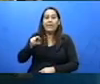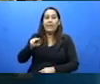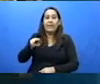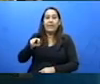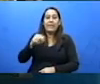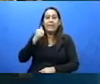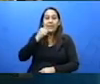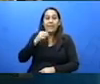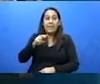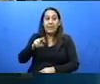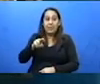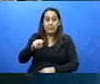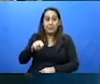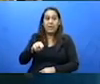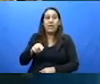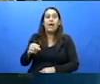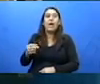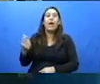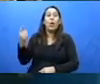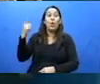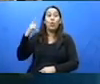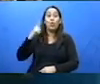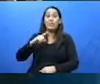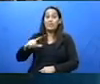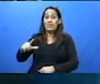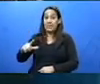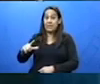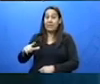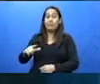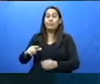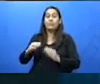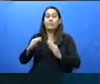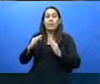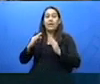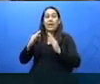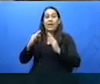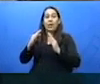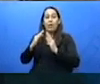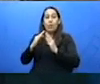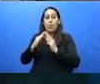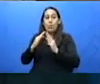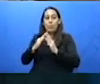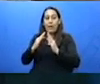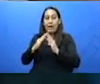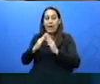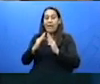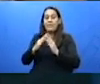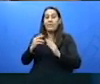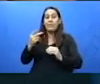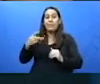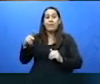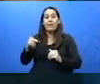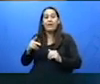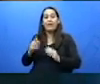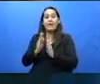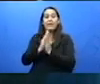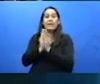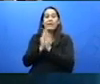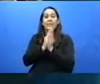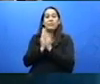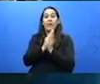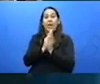na época do Natal. Em um Natal, eu e minha irmã ganhamos uma casa para as